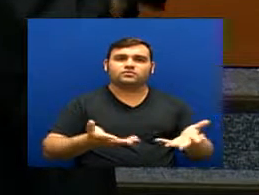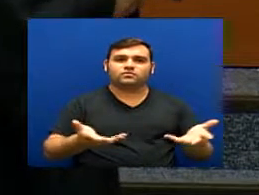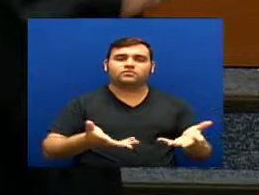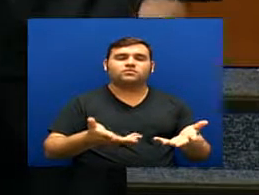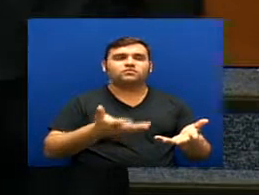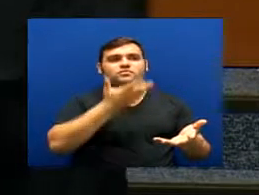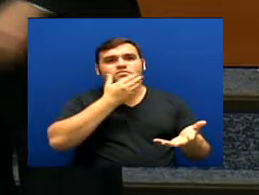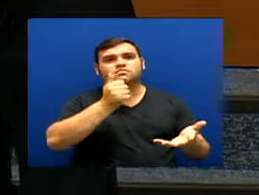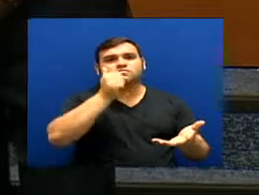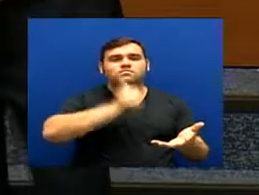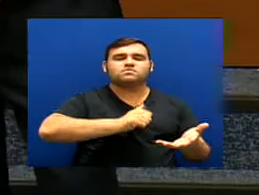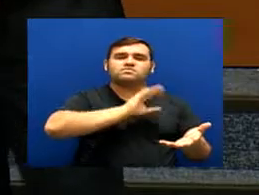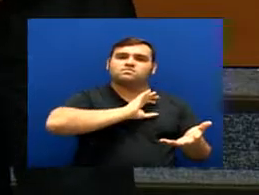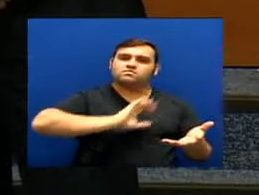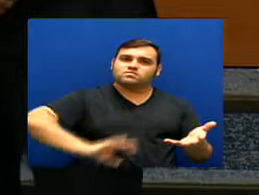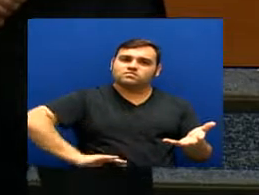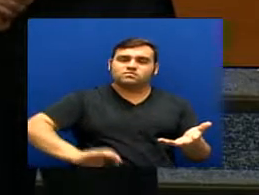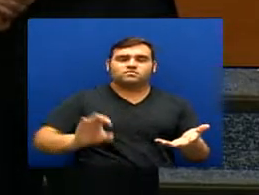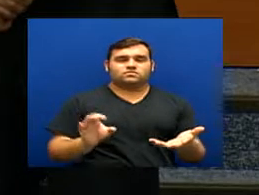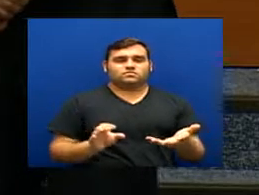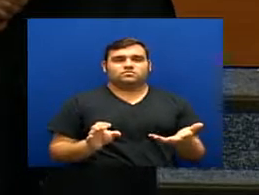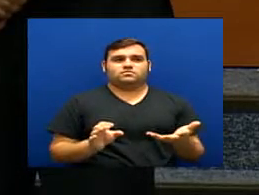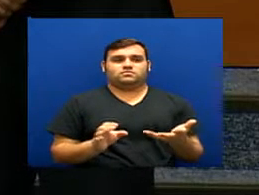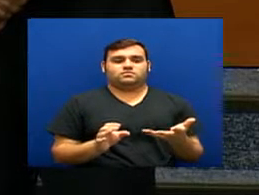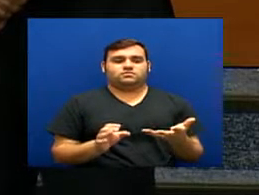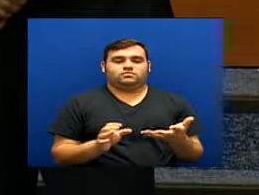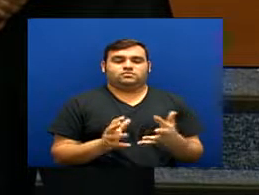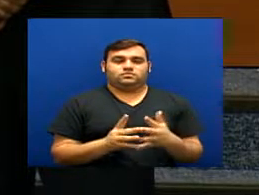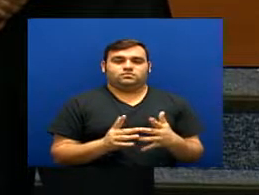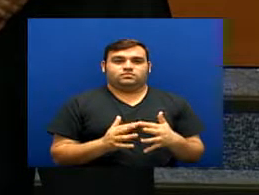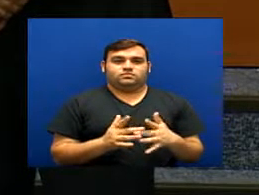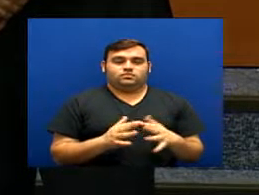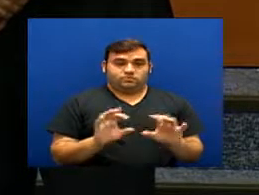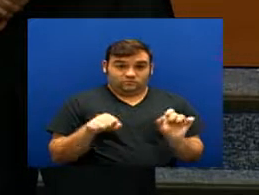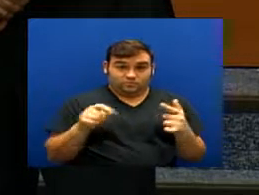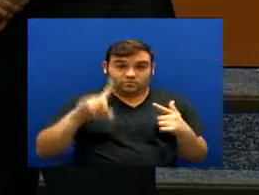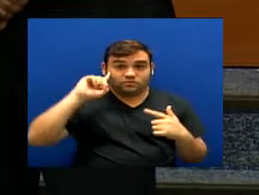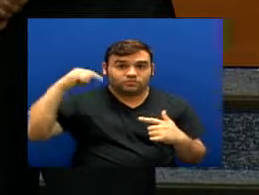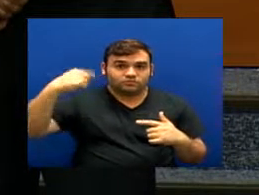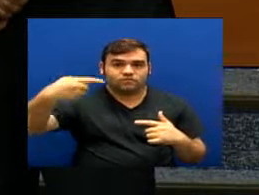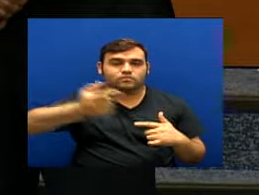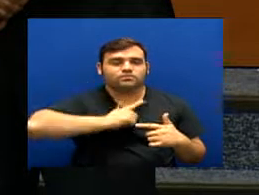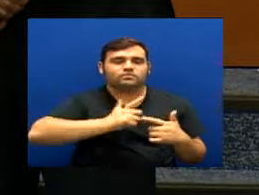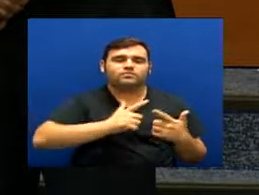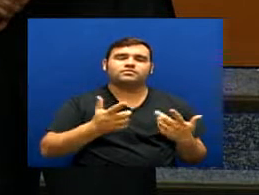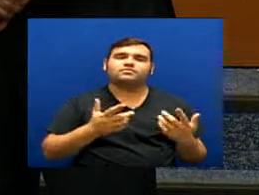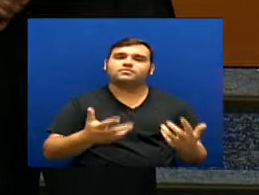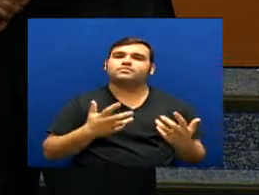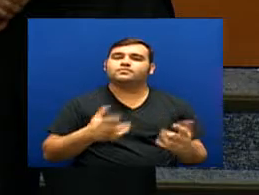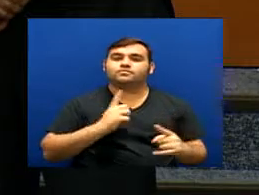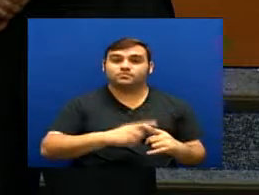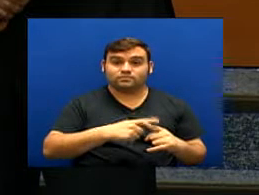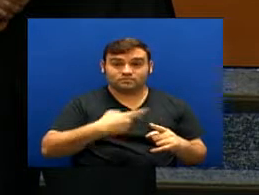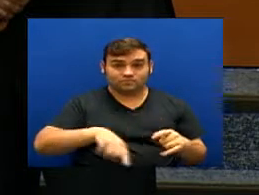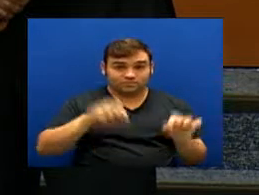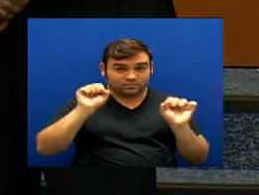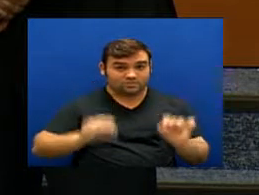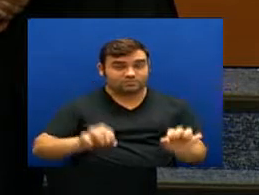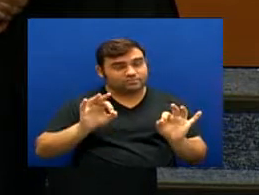que quando a gente trabalha com criança, é mais fácil. Adolescente distancia, é uma fase